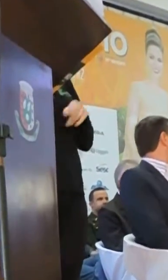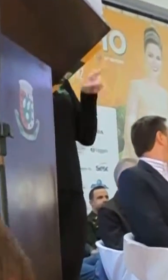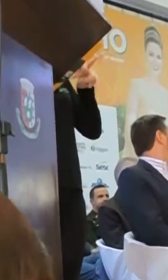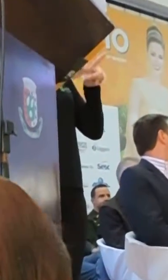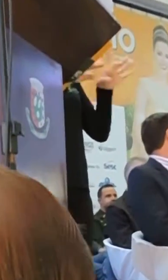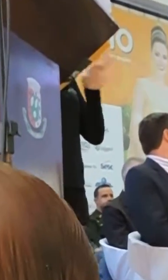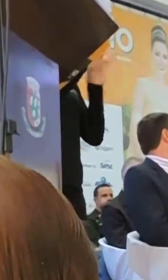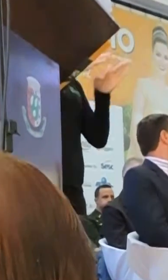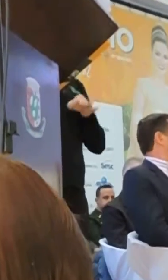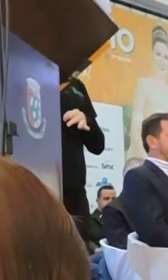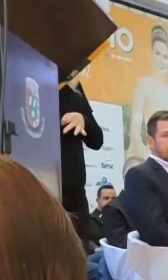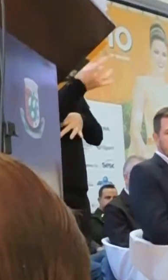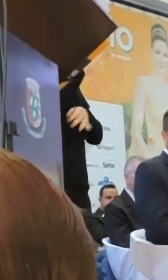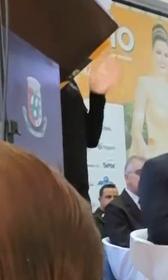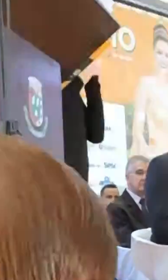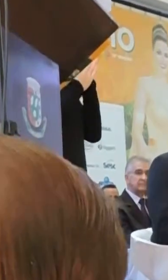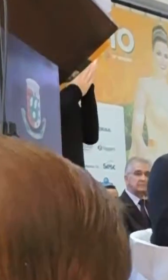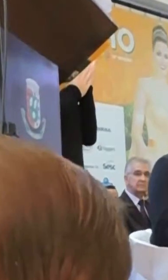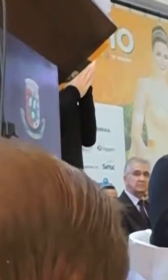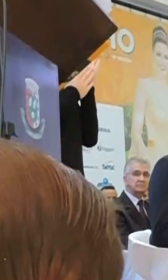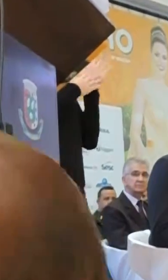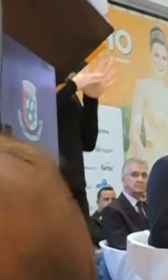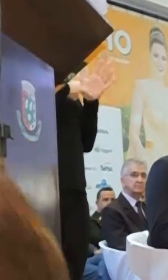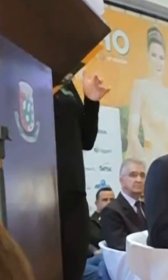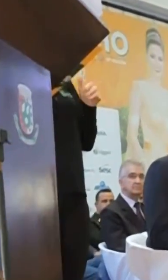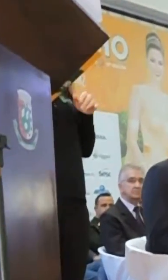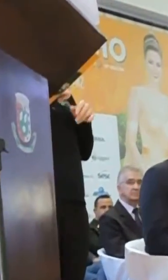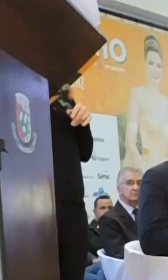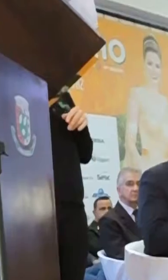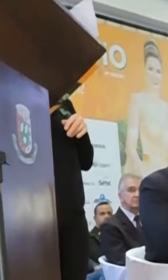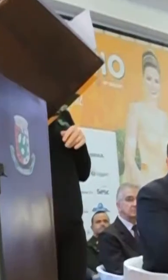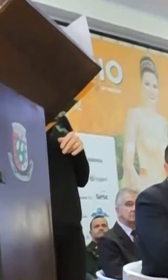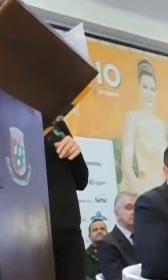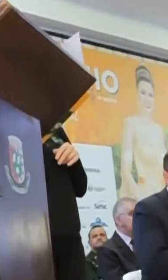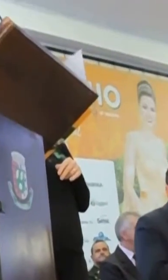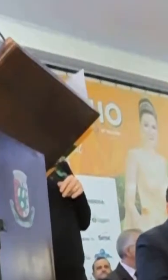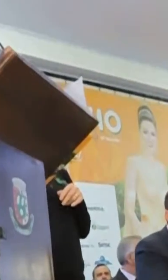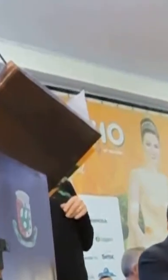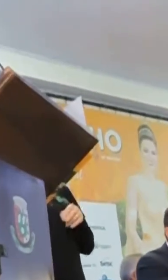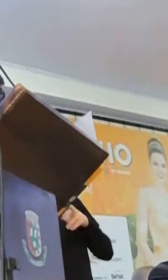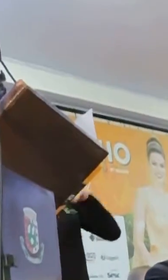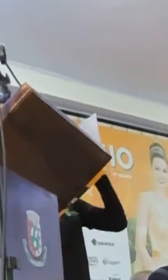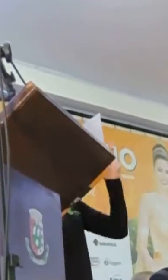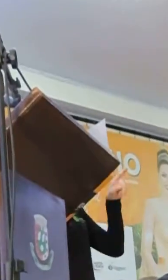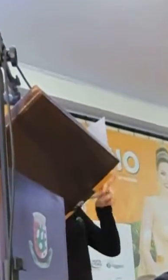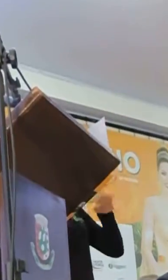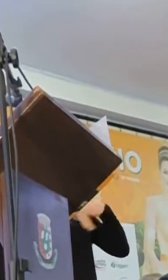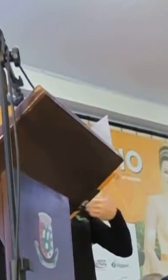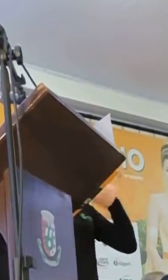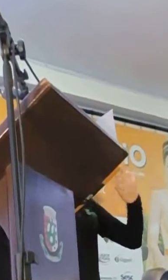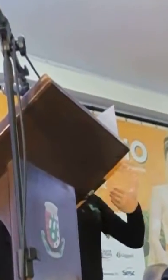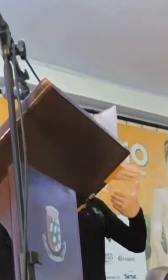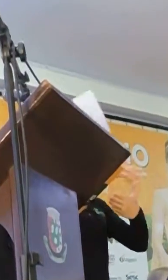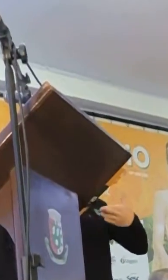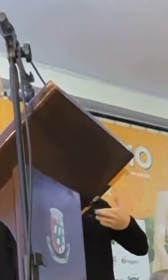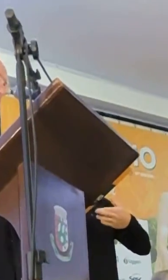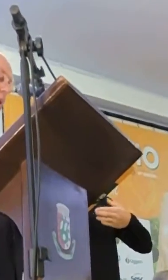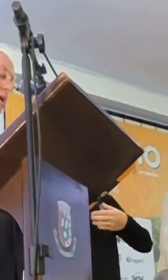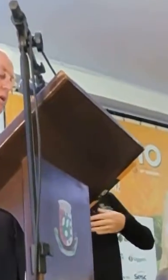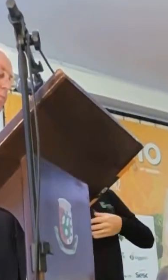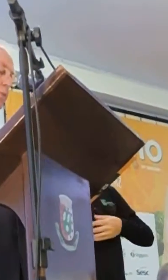uma nova alternativa para o turismo da região, o desenvolvimento da Rota Jesuítica